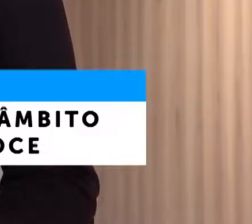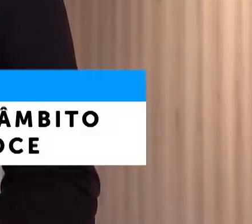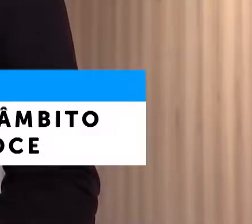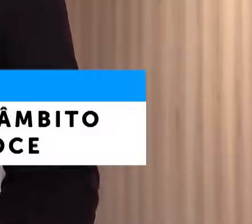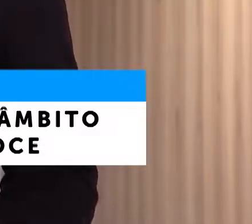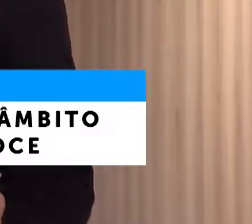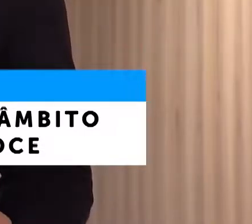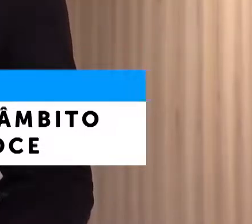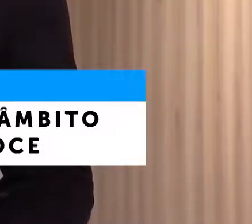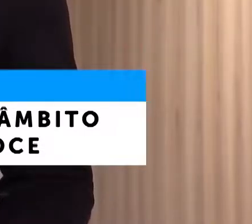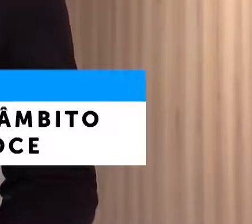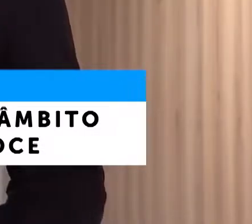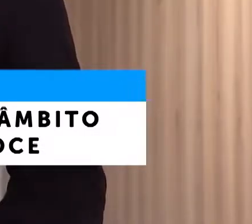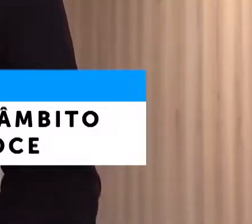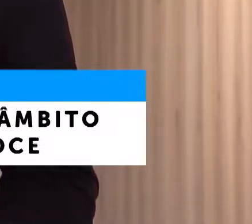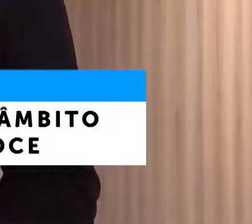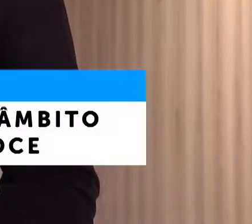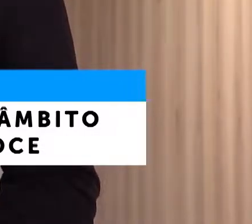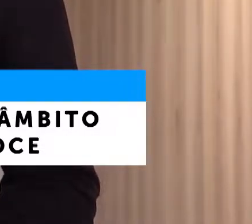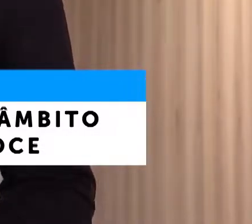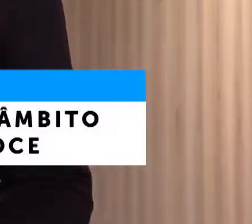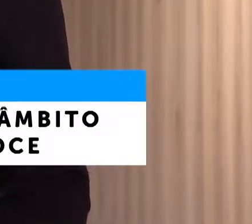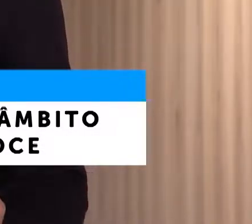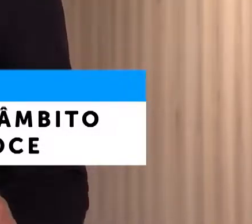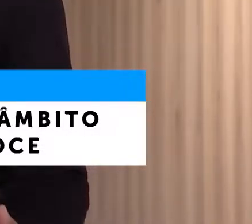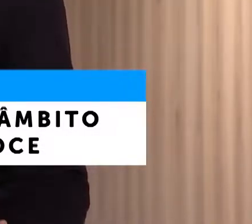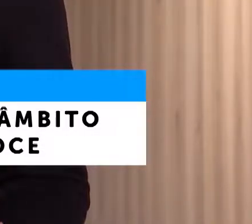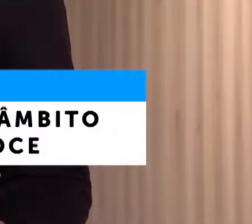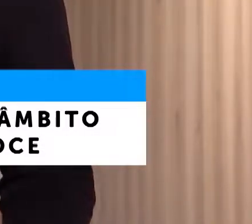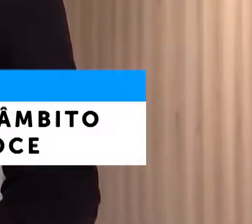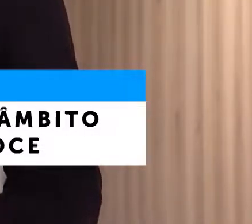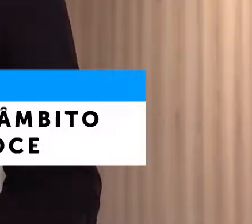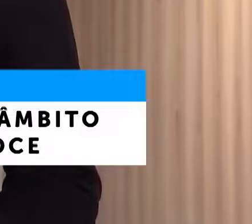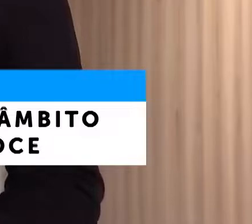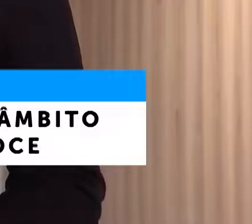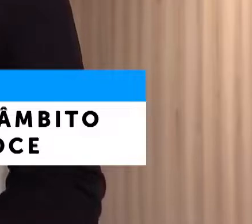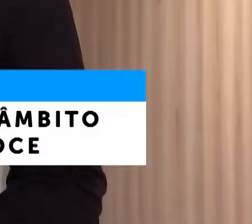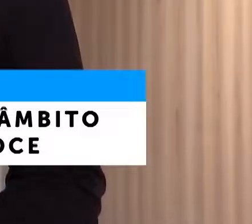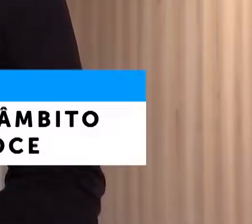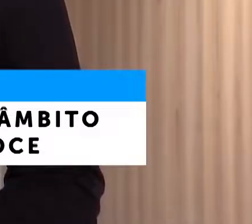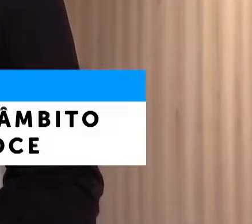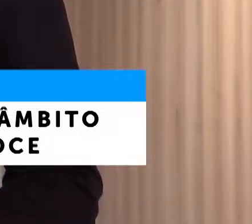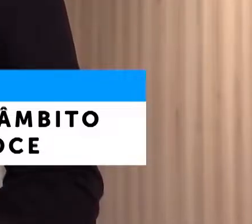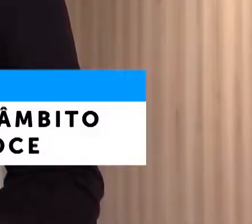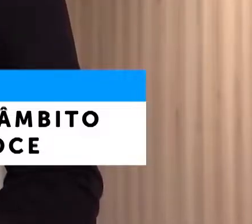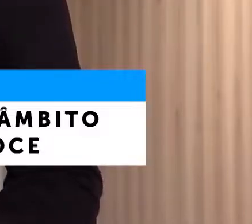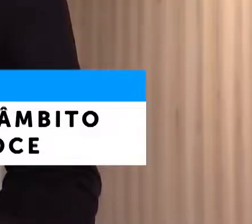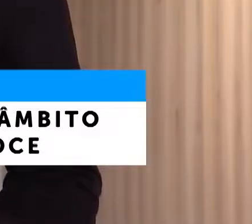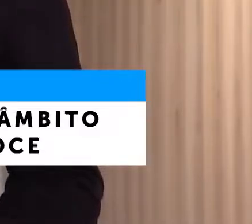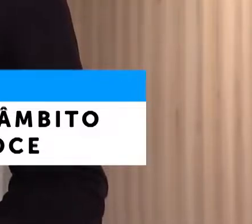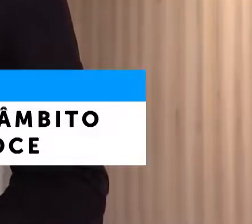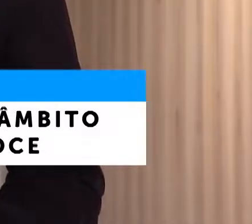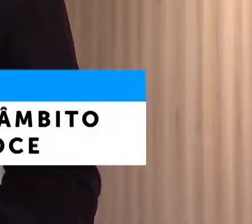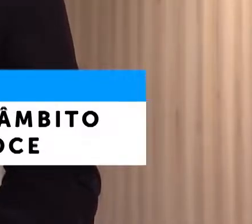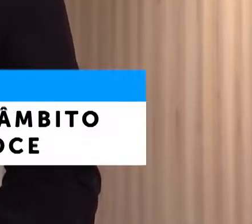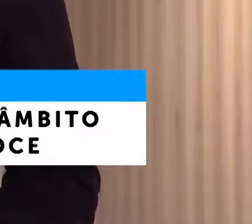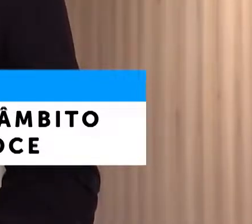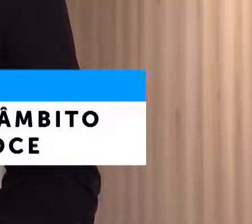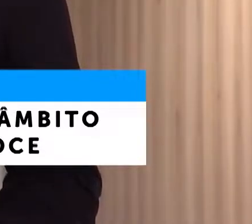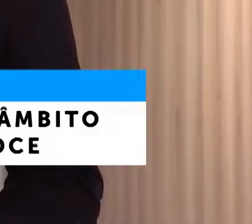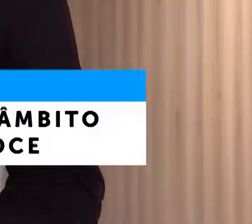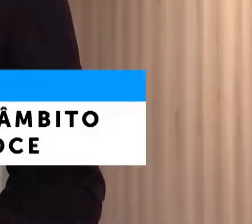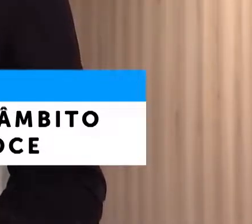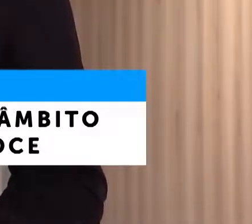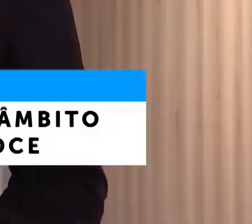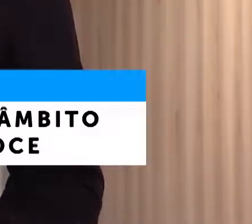coreografias que sejam obscenas, pornográficas ou exponham as crianças e adolescentes à erotização precoce, foi aprovado